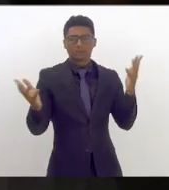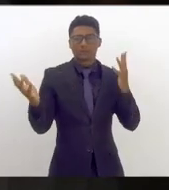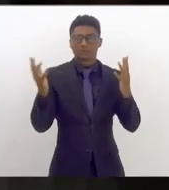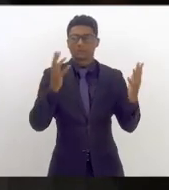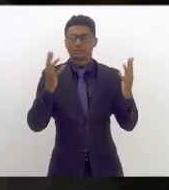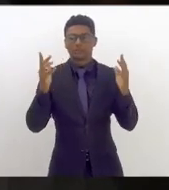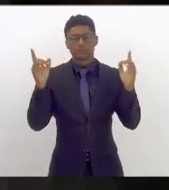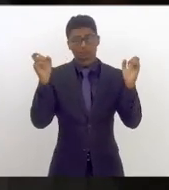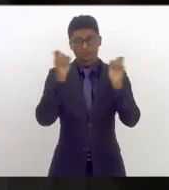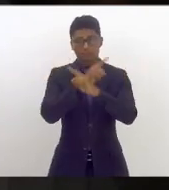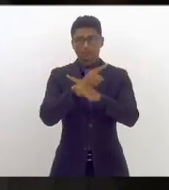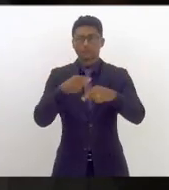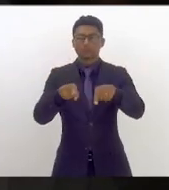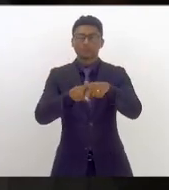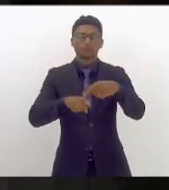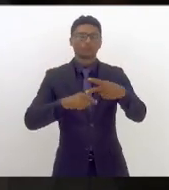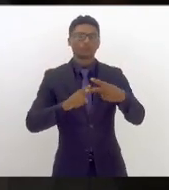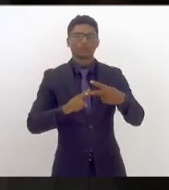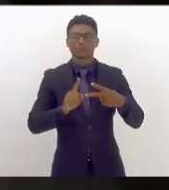na audiência pública,